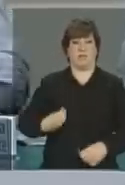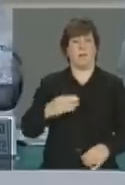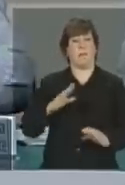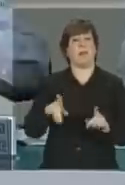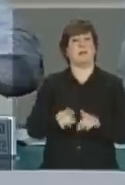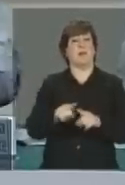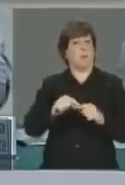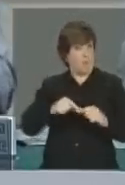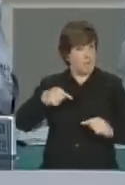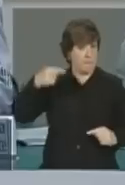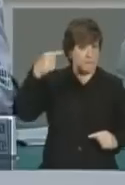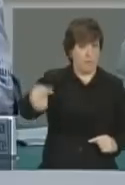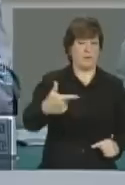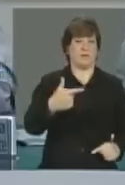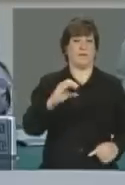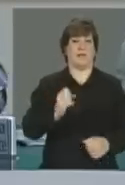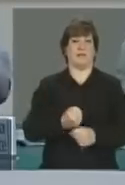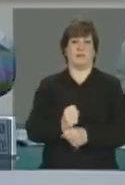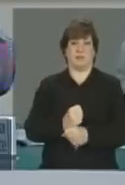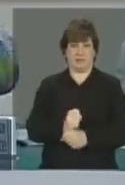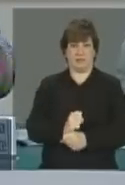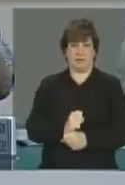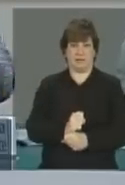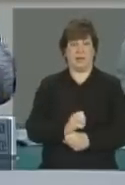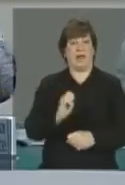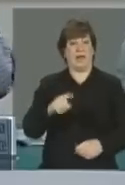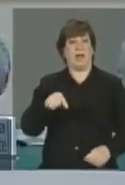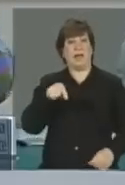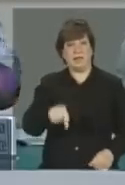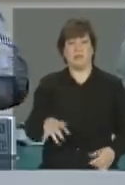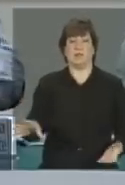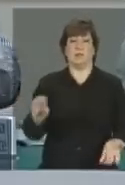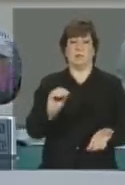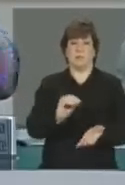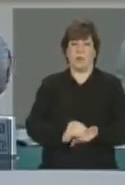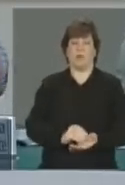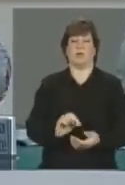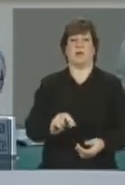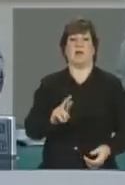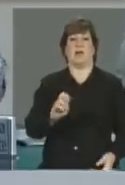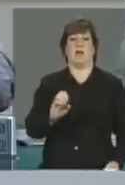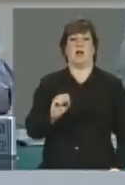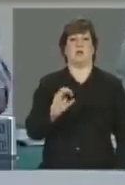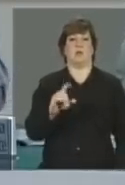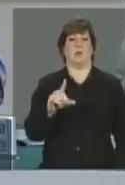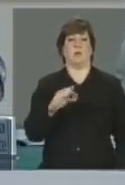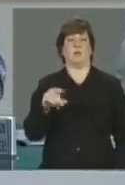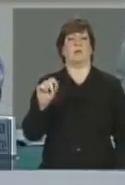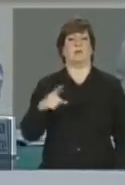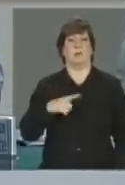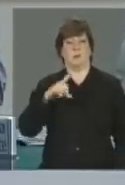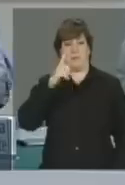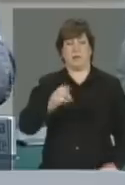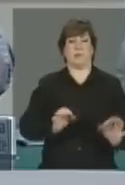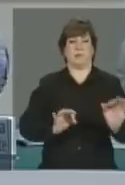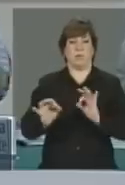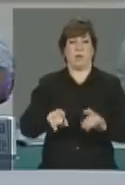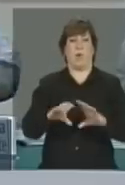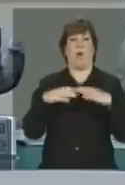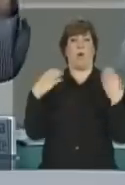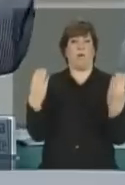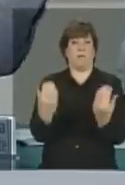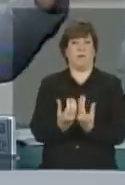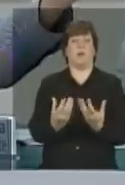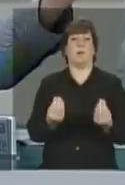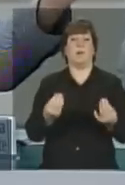ela, na realidade, coloca no jogo, embora a resolução, o mandato da conferência seja muito